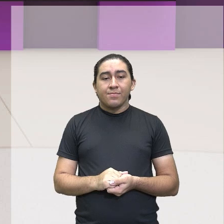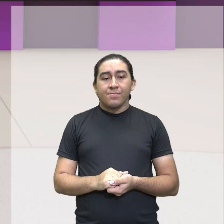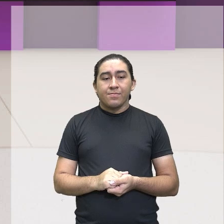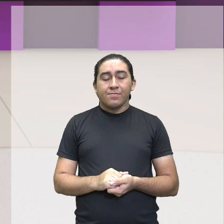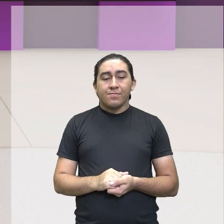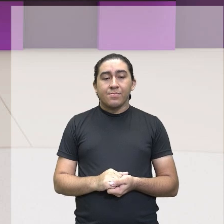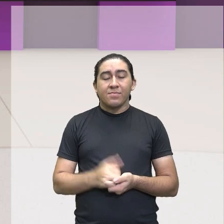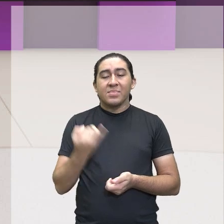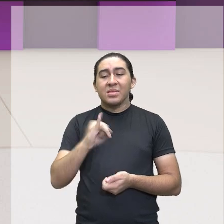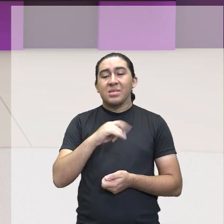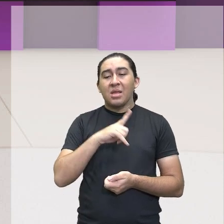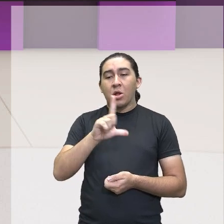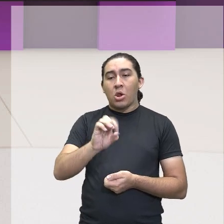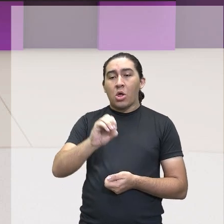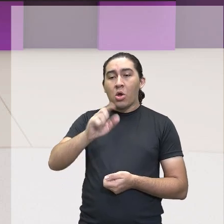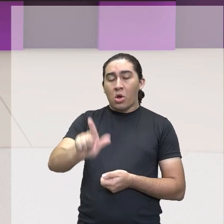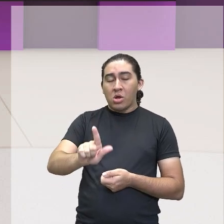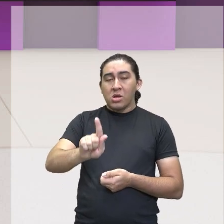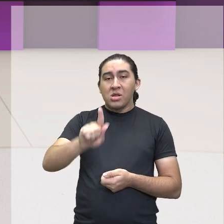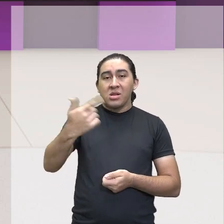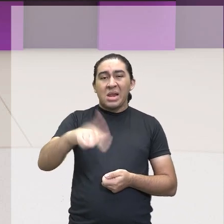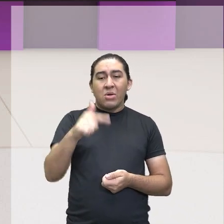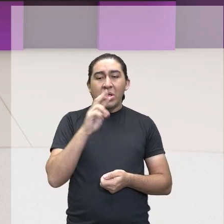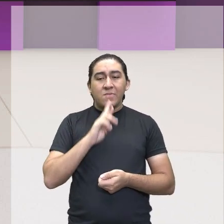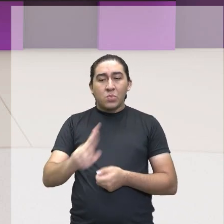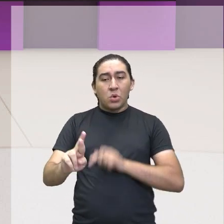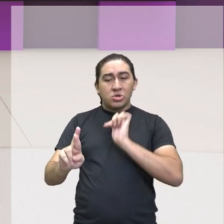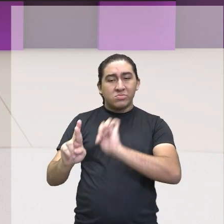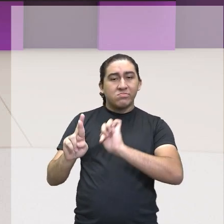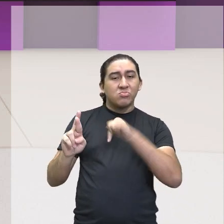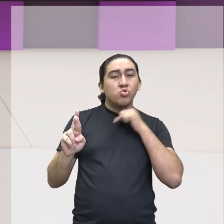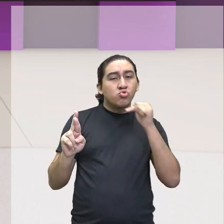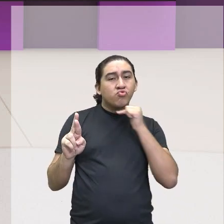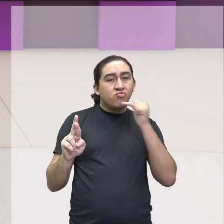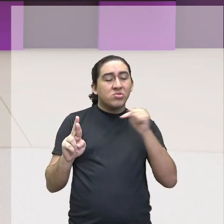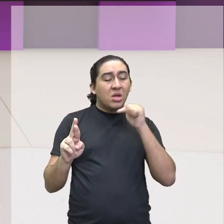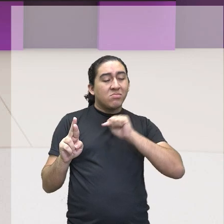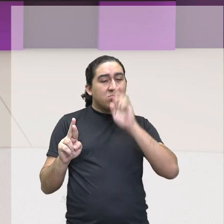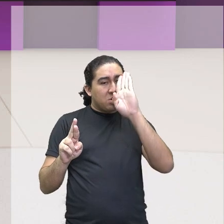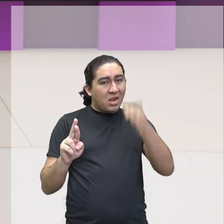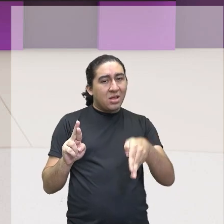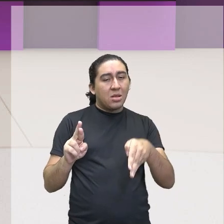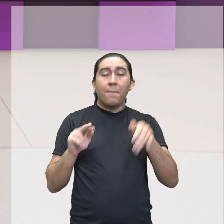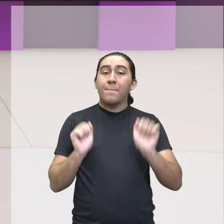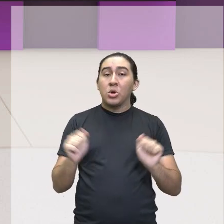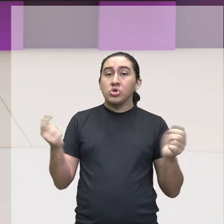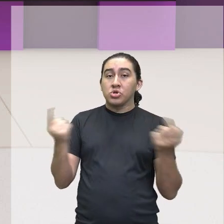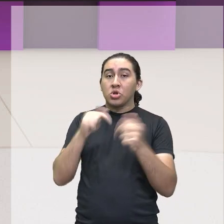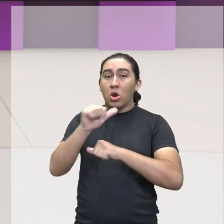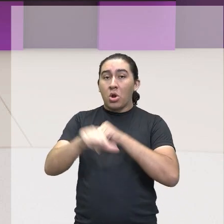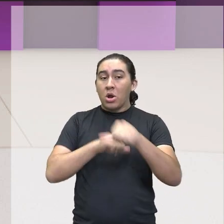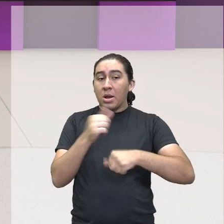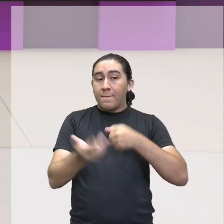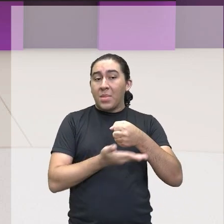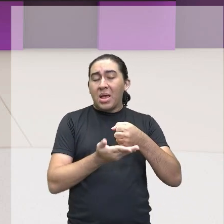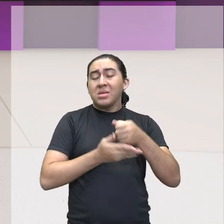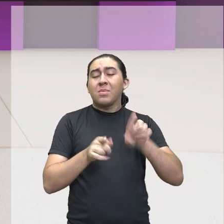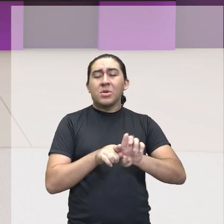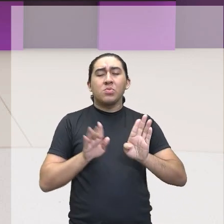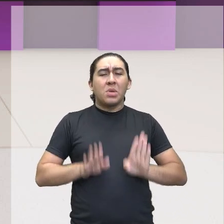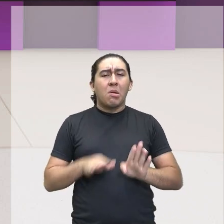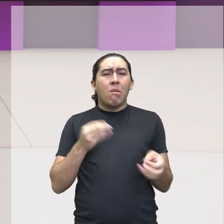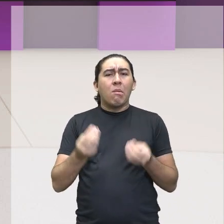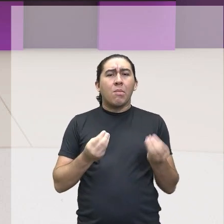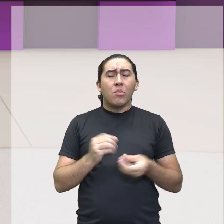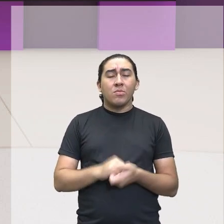encontro um logaritmo que não tem um resultado específico, eu posso trocar a base. Como assim,